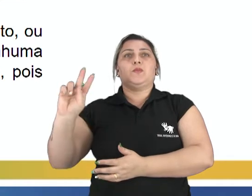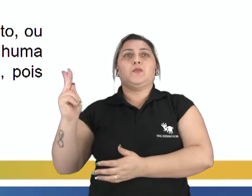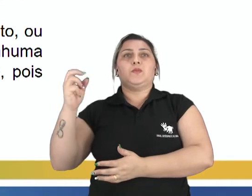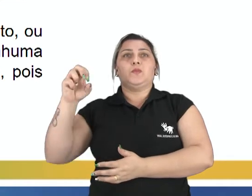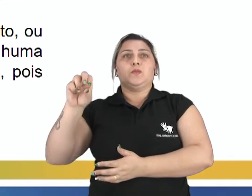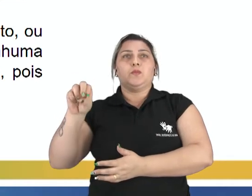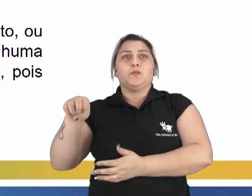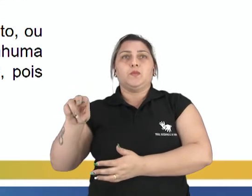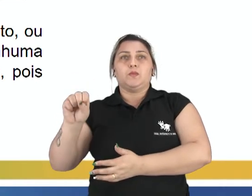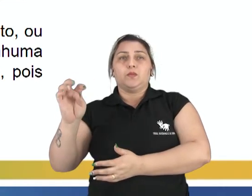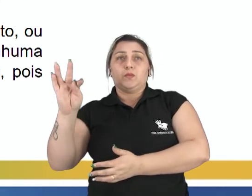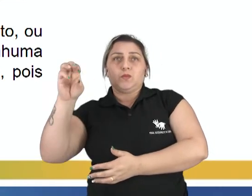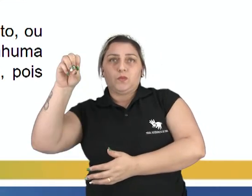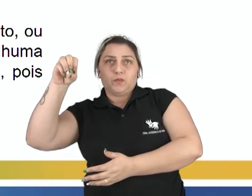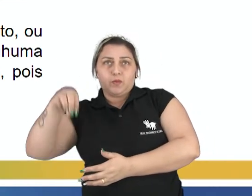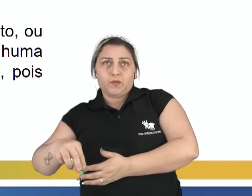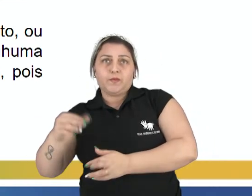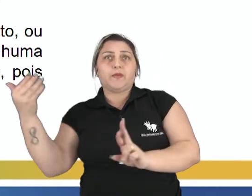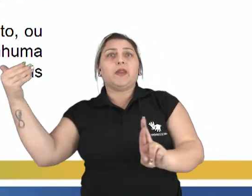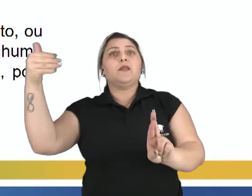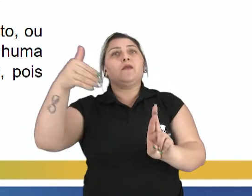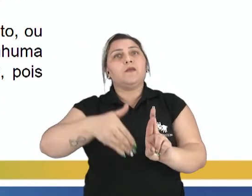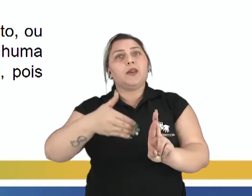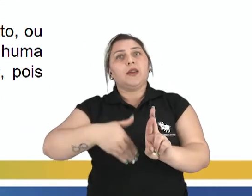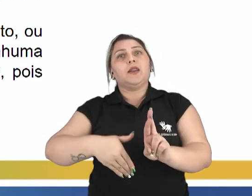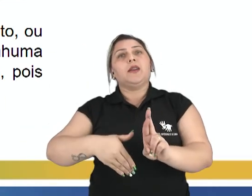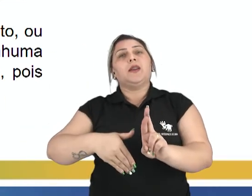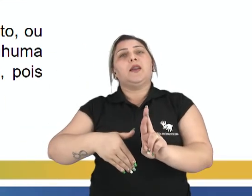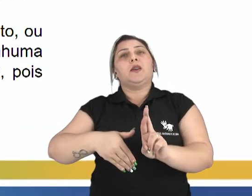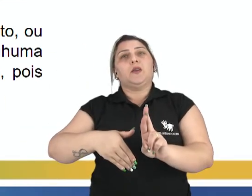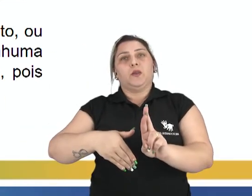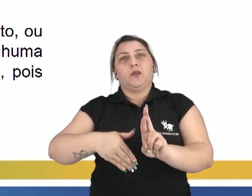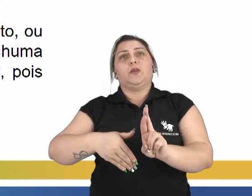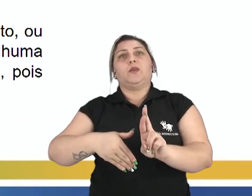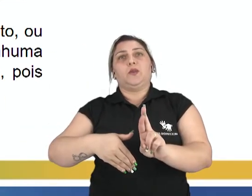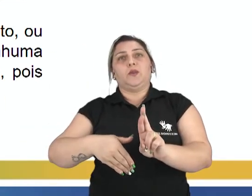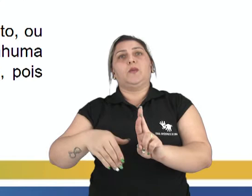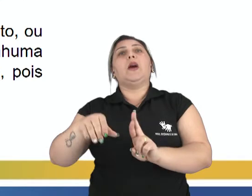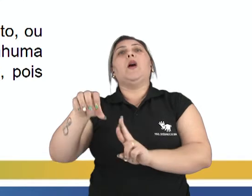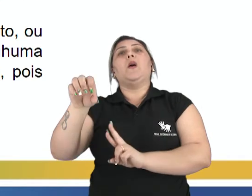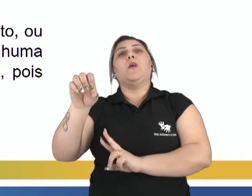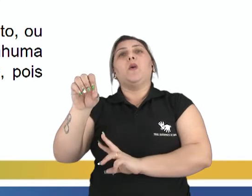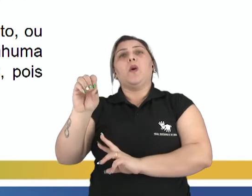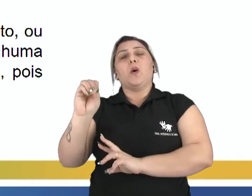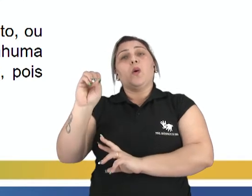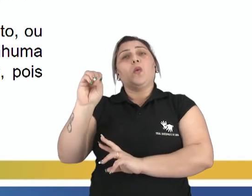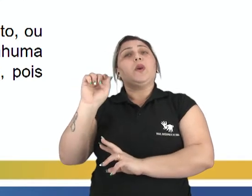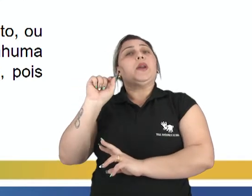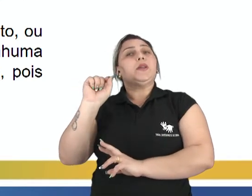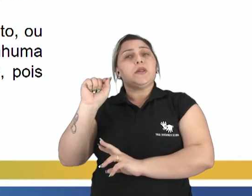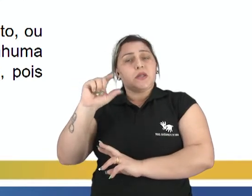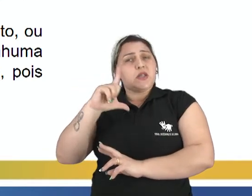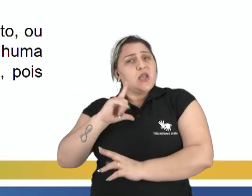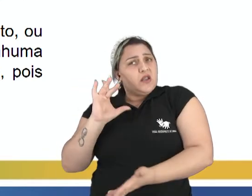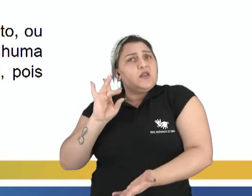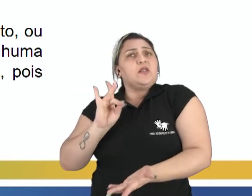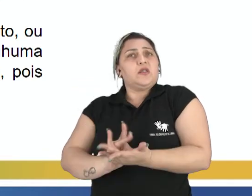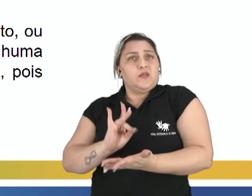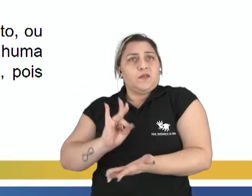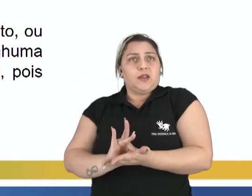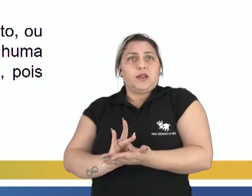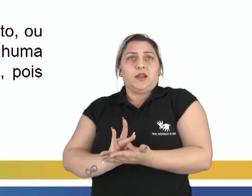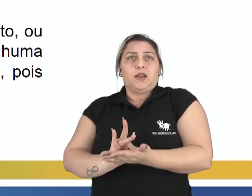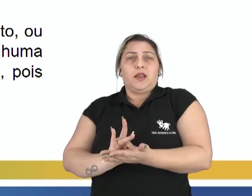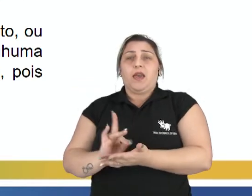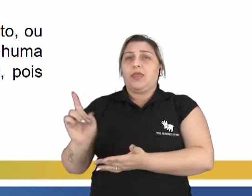tá bom? Referindo-se ao seu status ontológico, aquilo que existe de fato, tá bom? Não a uma